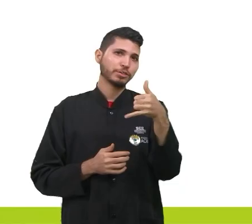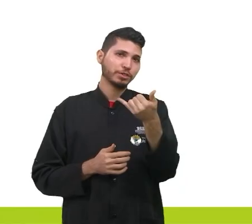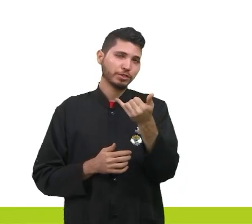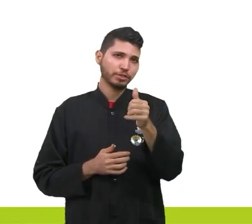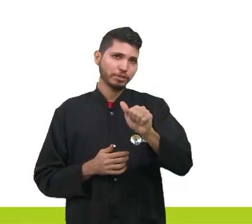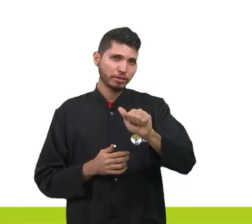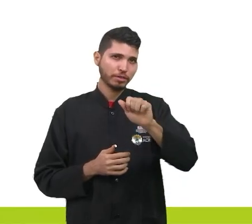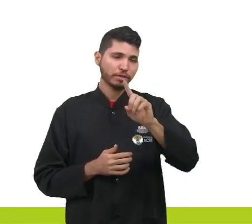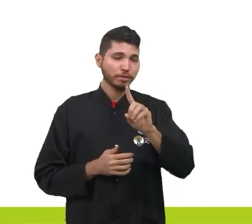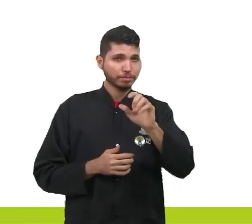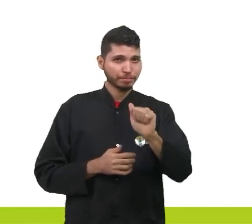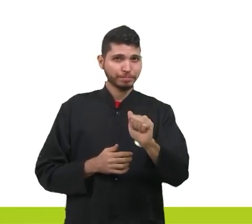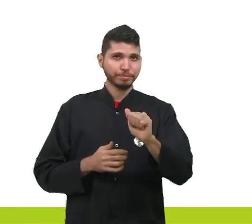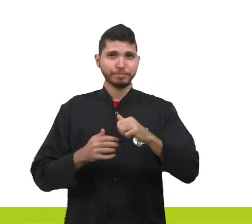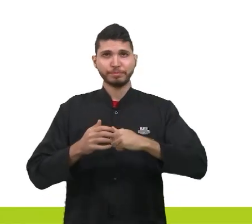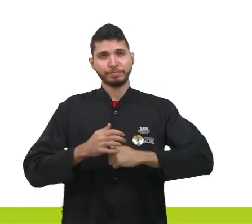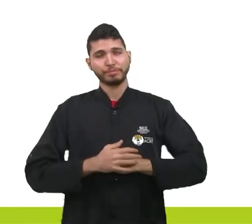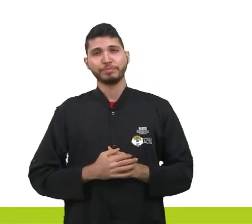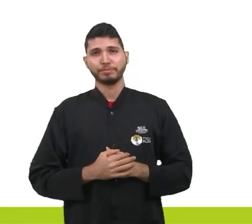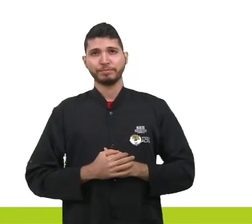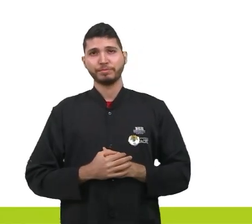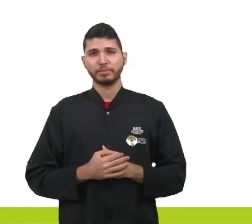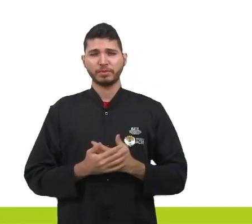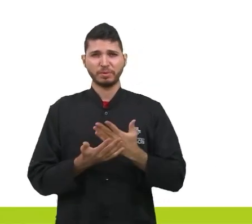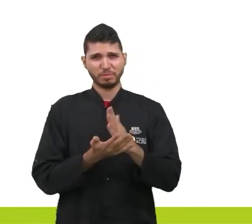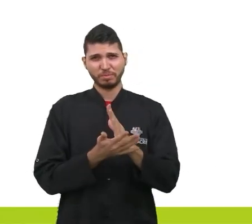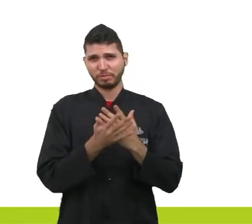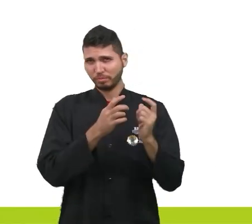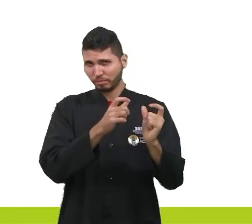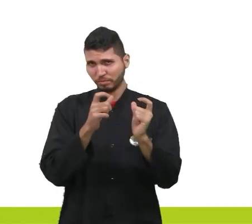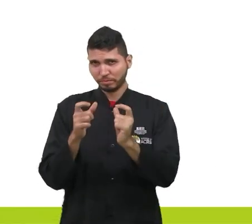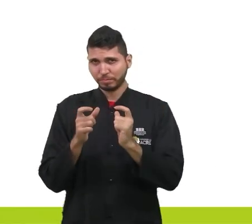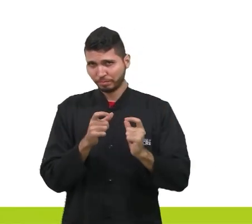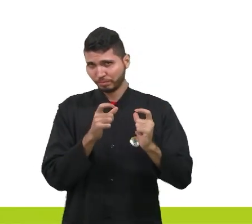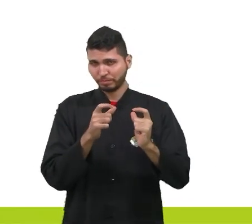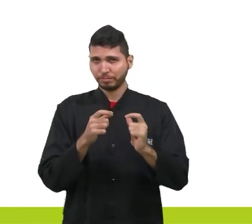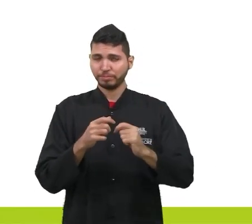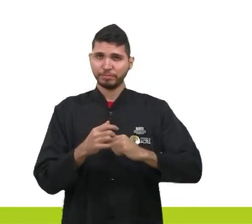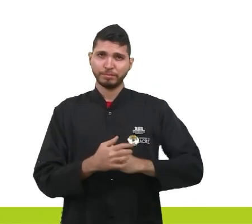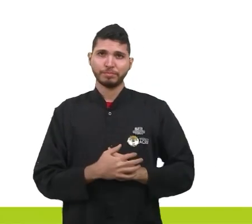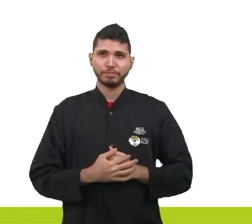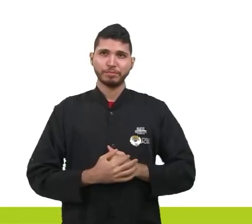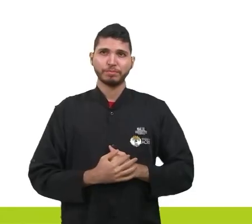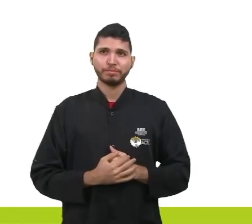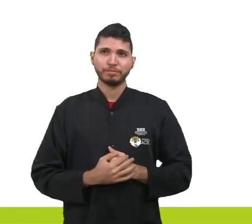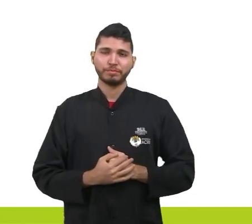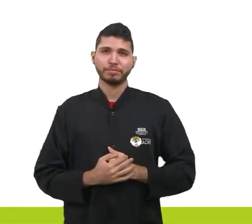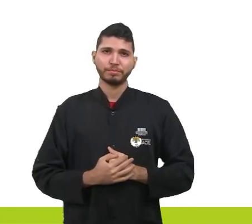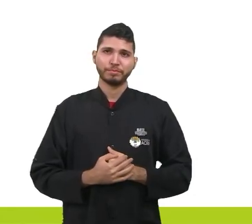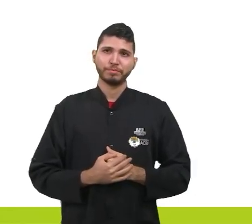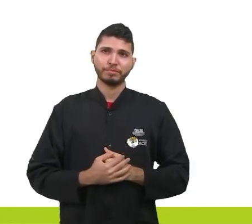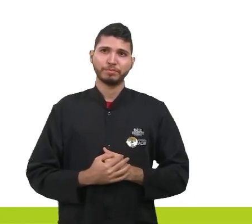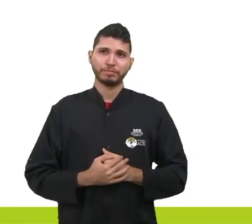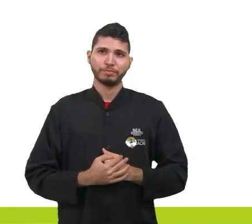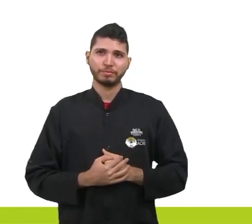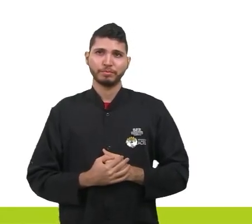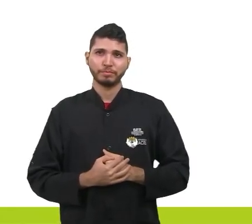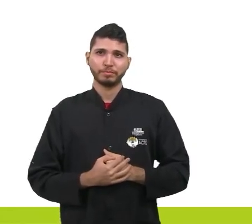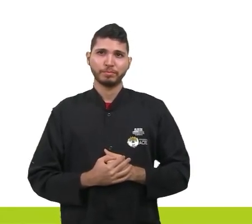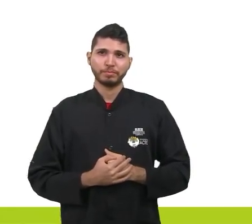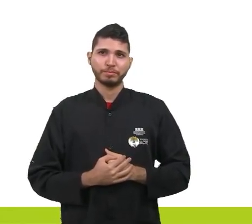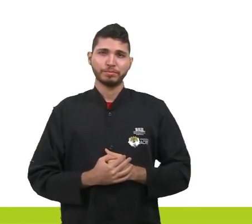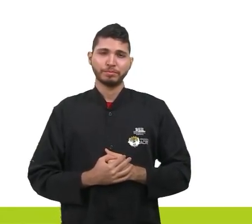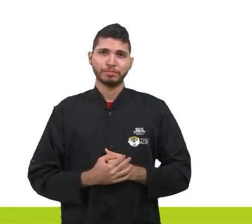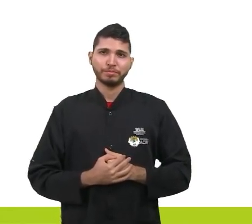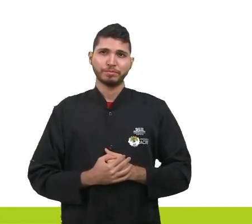vocês vão observar. Indícios apenas. Pessoal, então, a maior frequência na ocorrência do fenômeno atmosférico